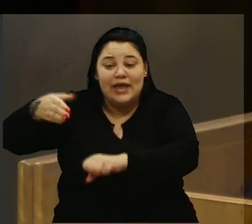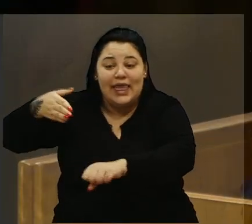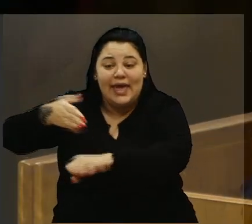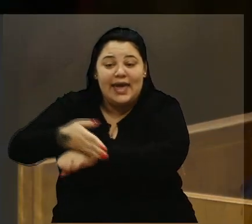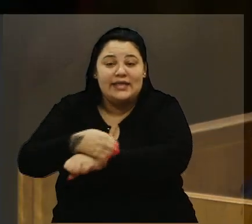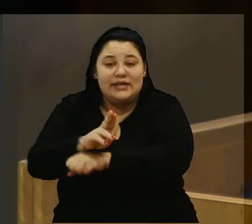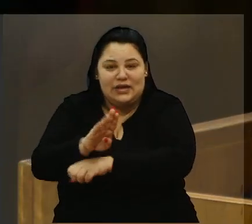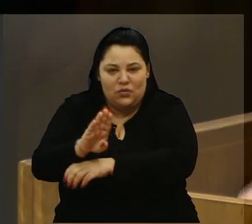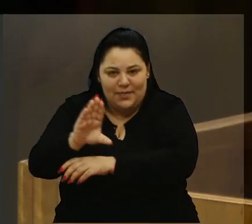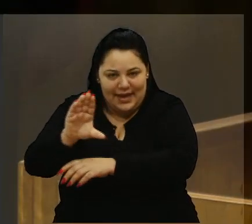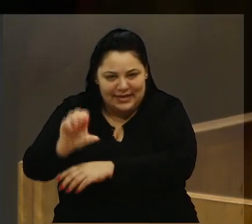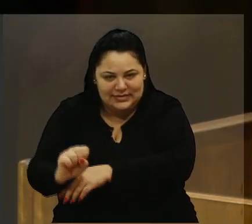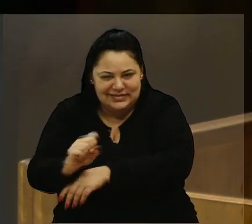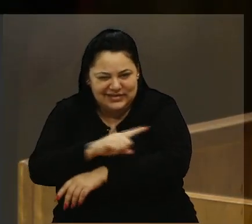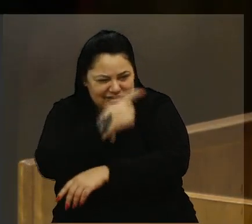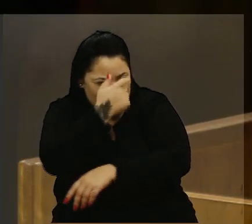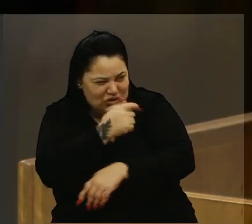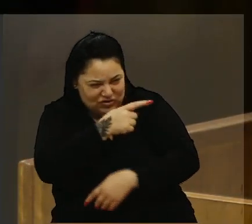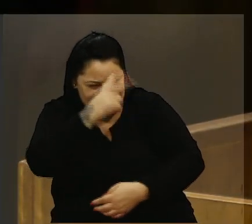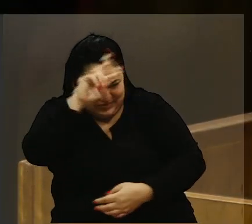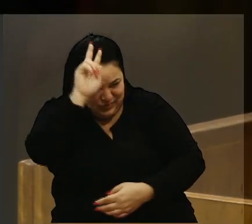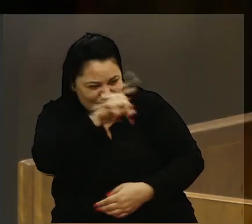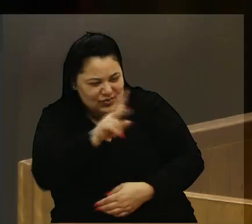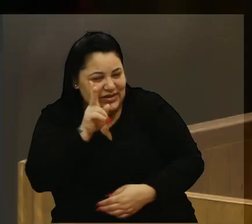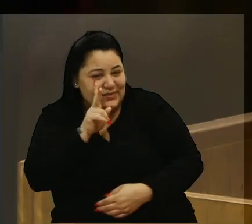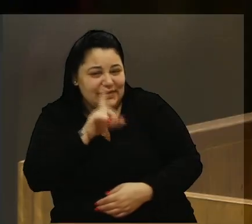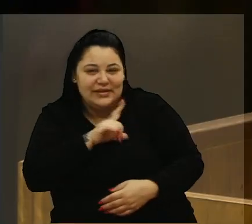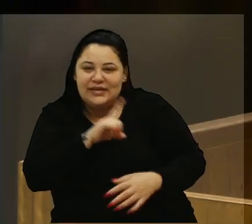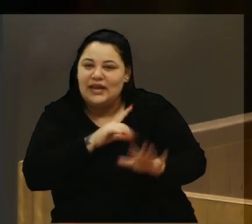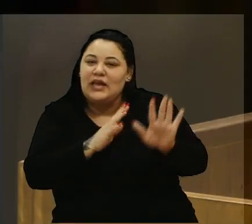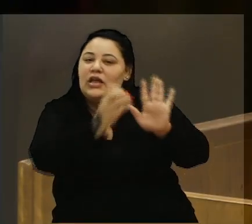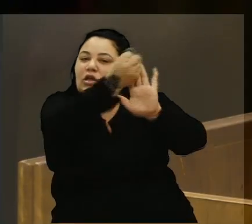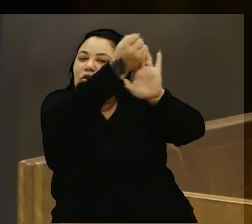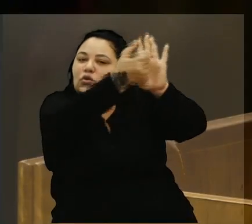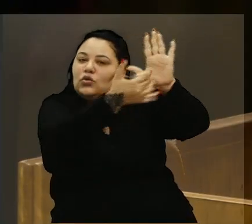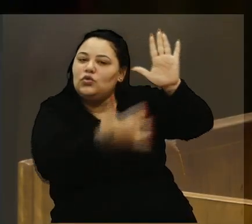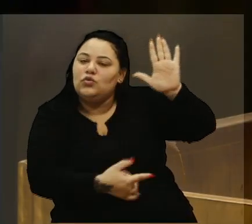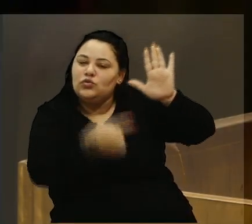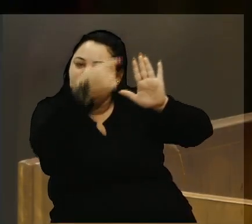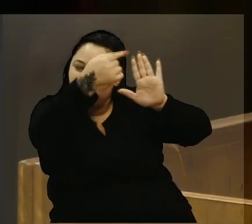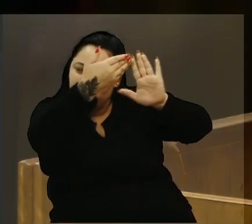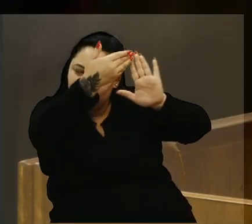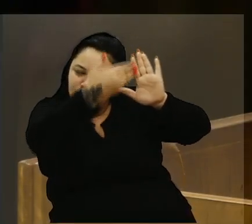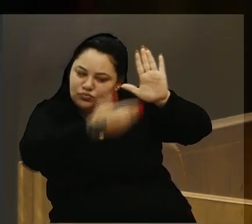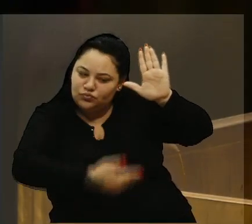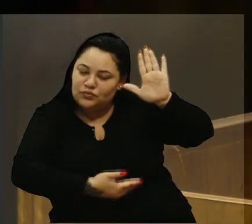lembra disso, né? Tem lá todos os exames que já foram contratados, tem todos